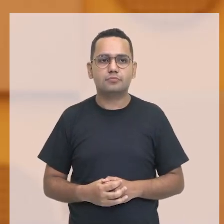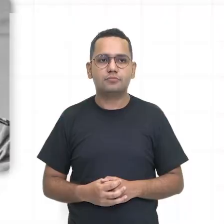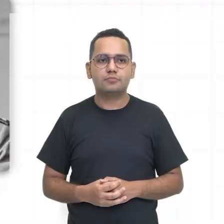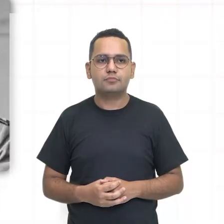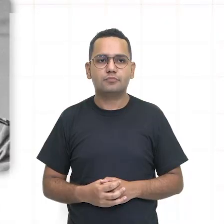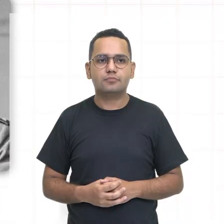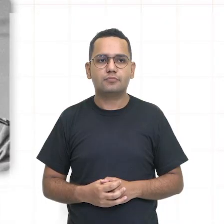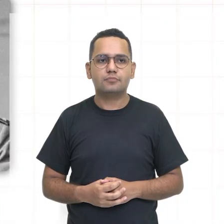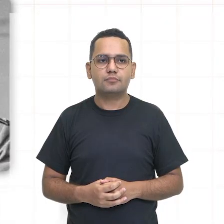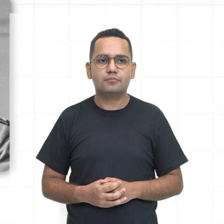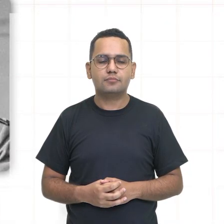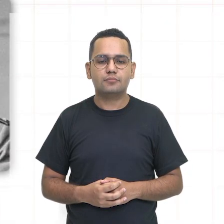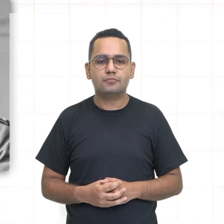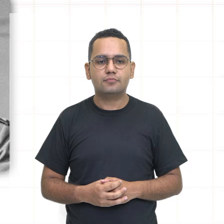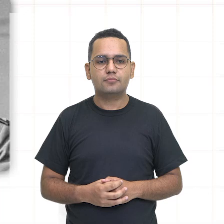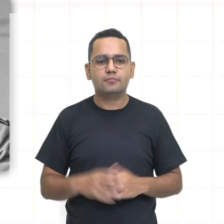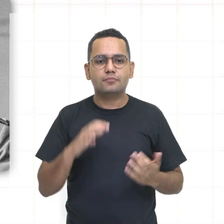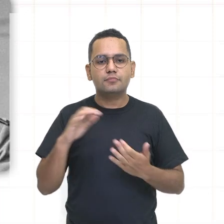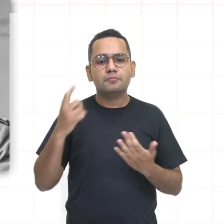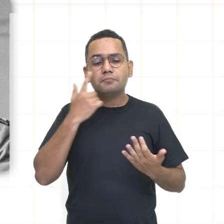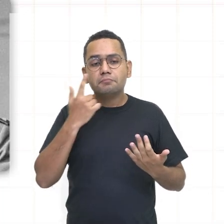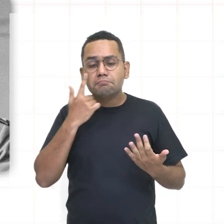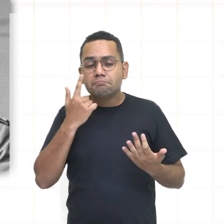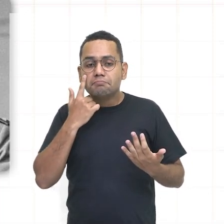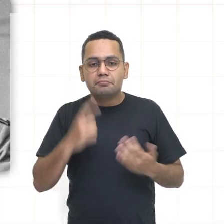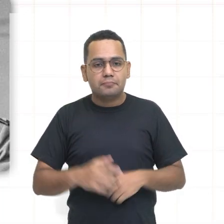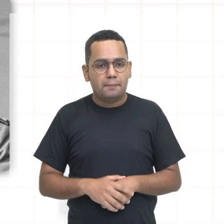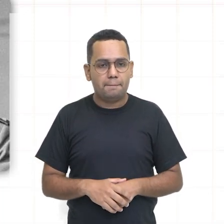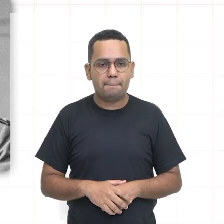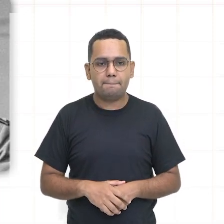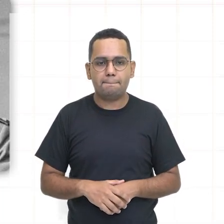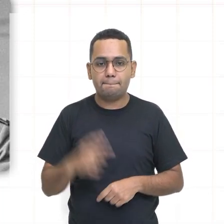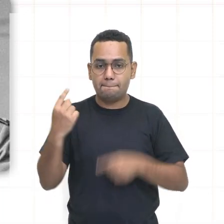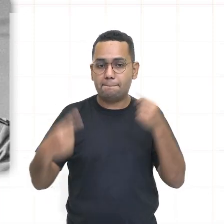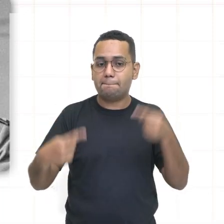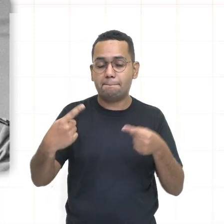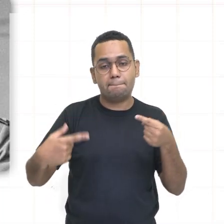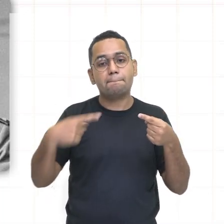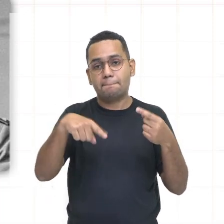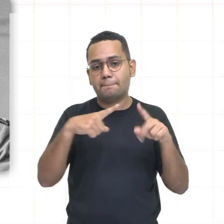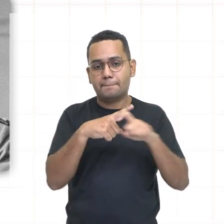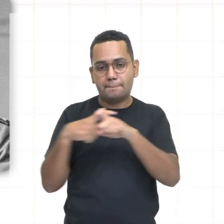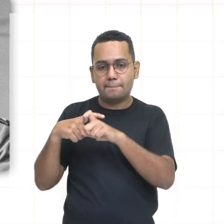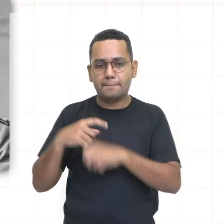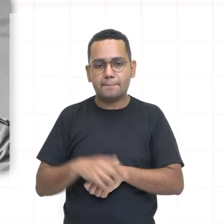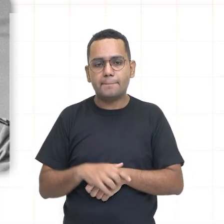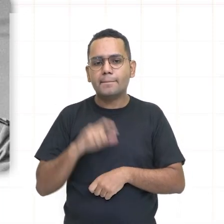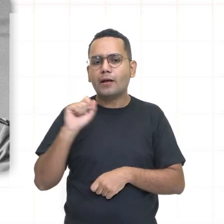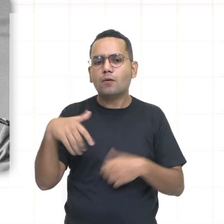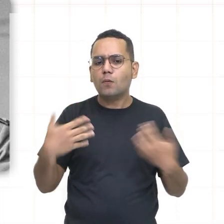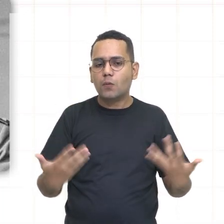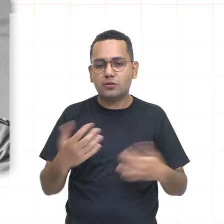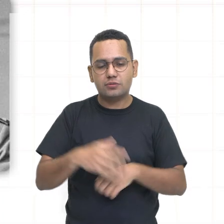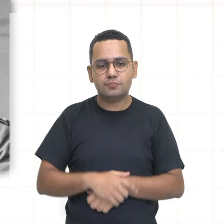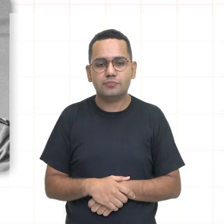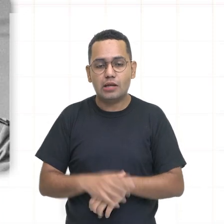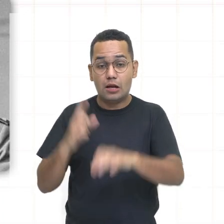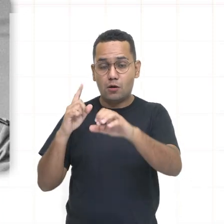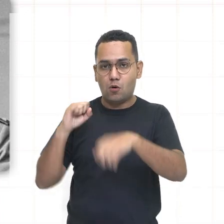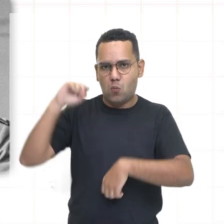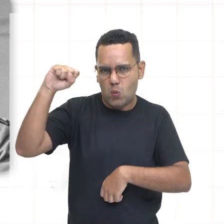nazista? Vamos lá. Alvos de repressão, quem eram? Opositores políticos, comunistas,